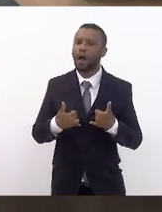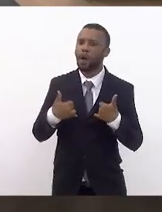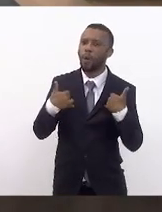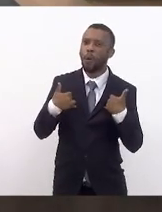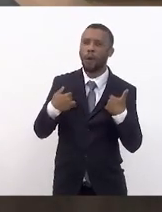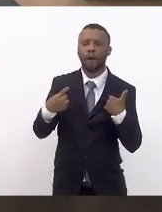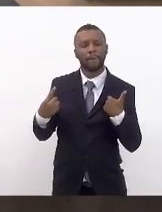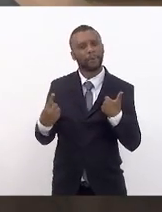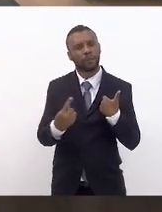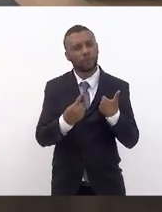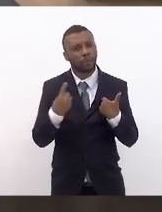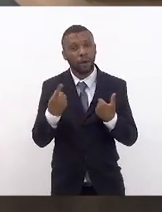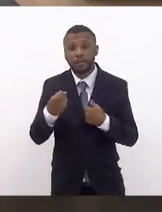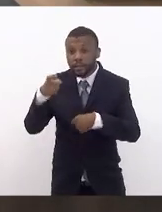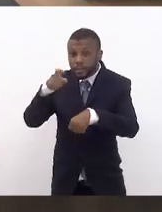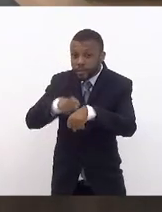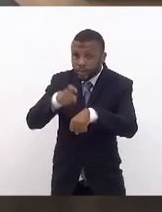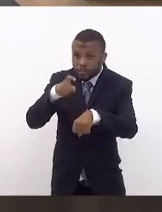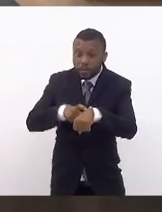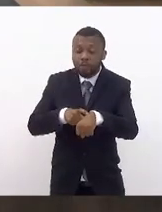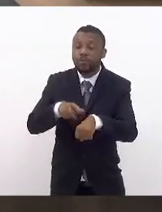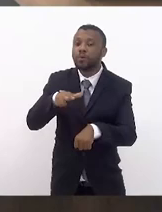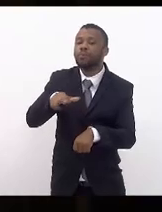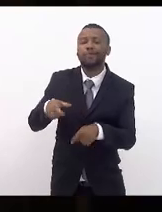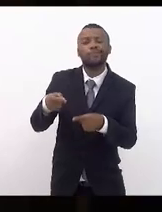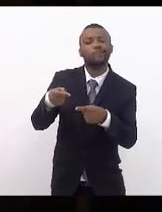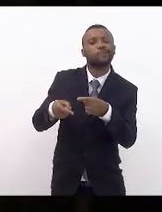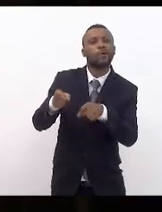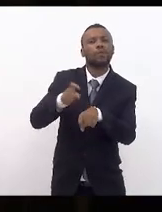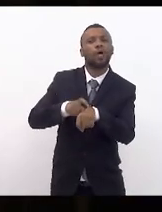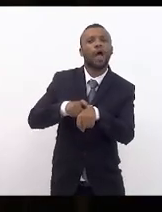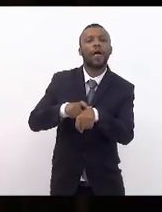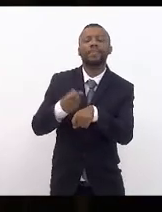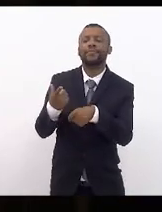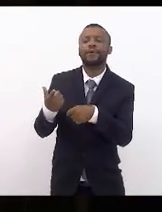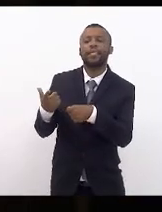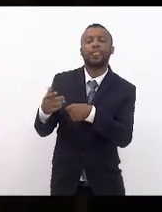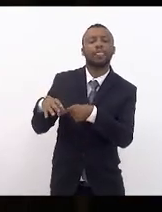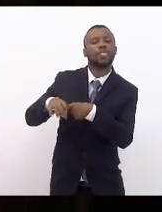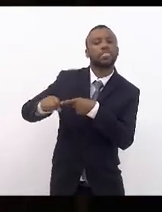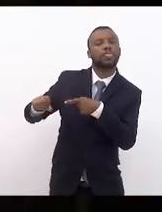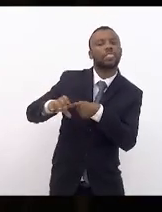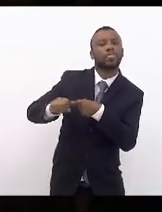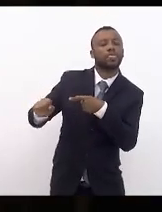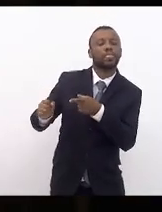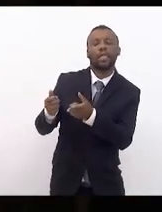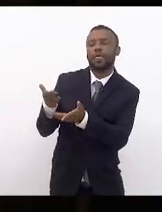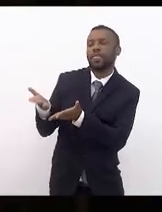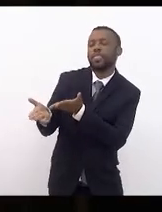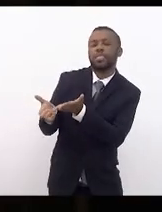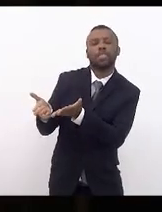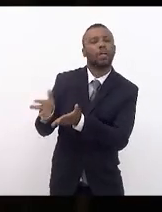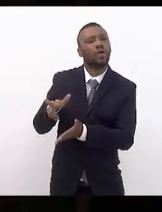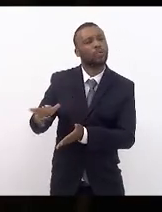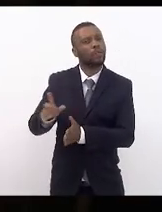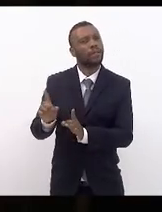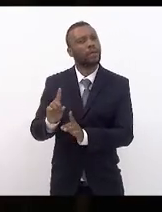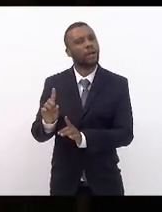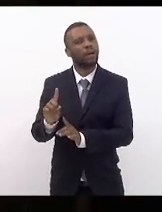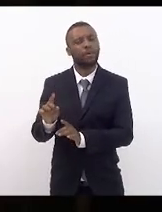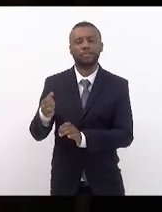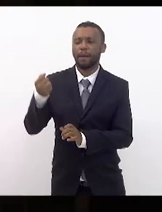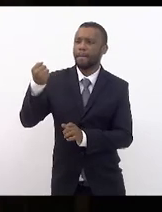nós, essa hora não é hora de bajulação, não é uma hora de